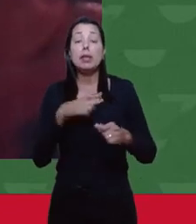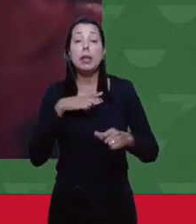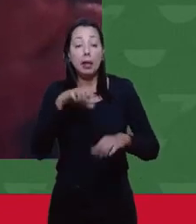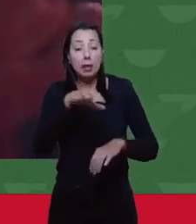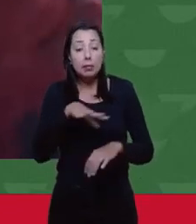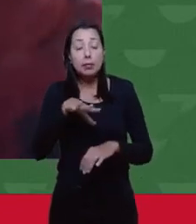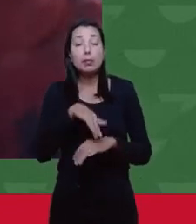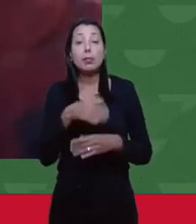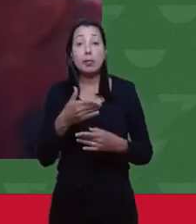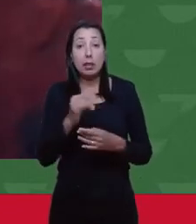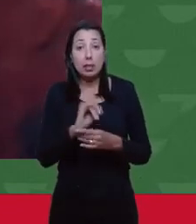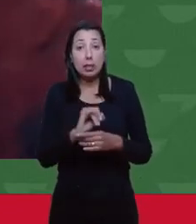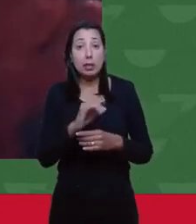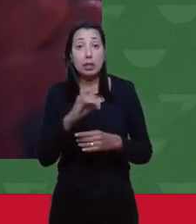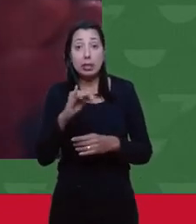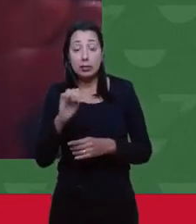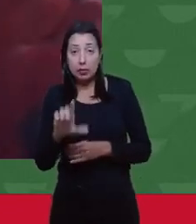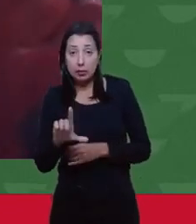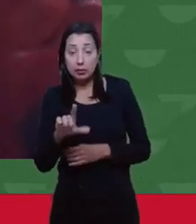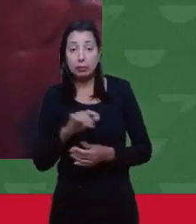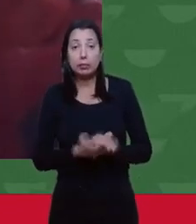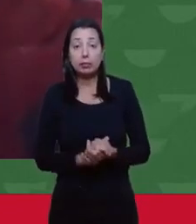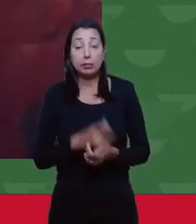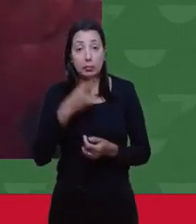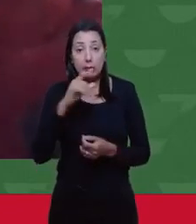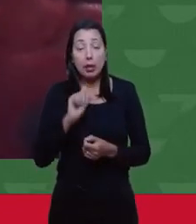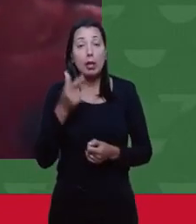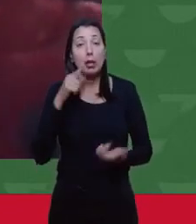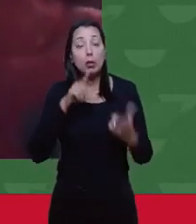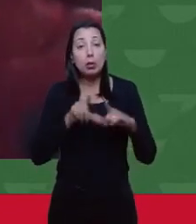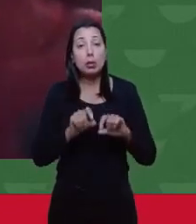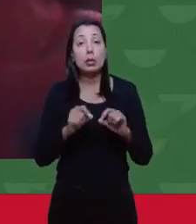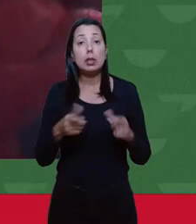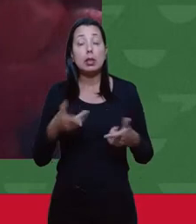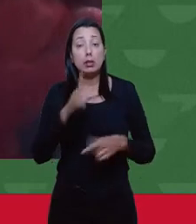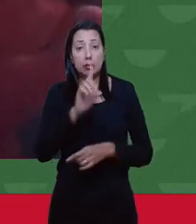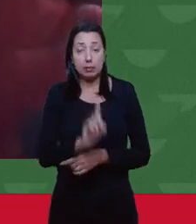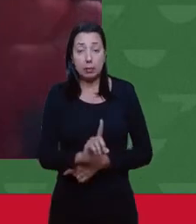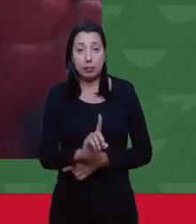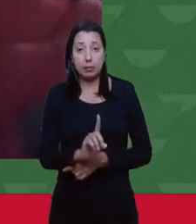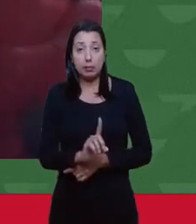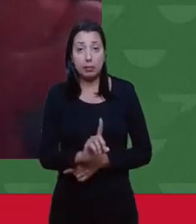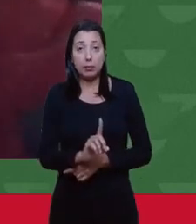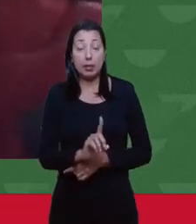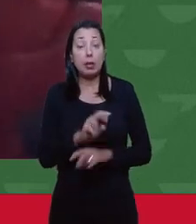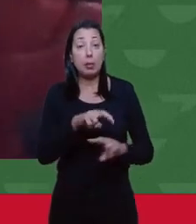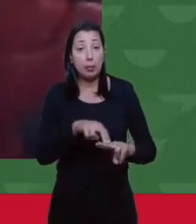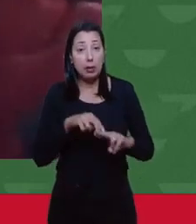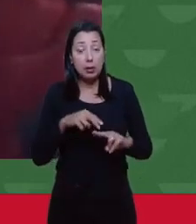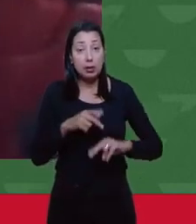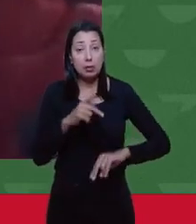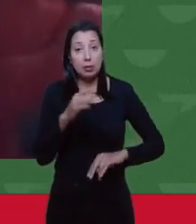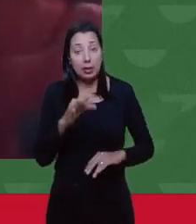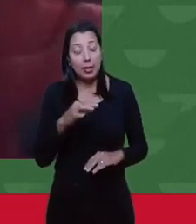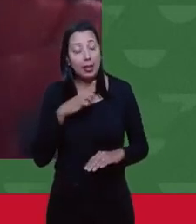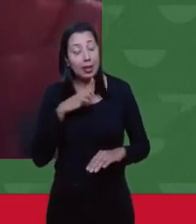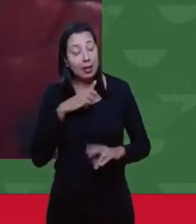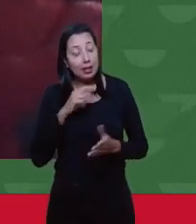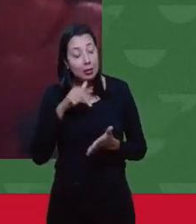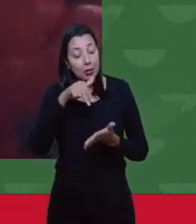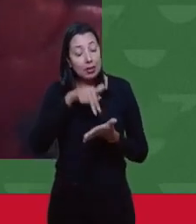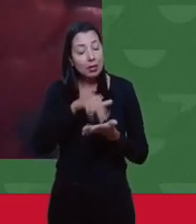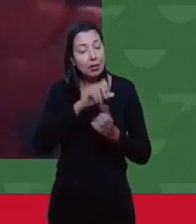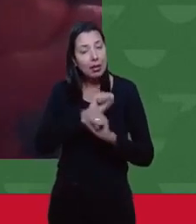espaço civil para a garantia deste direito. E é por isso que o PT tem essa posição